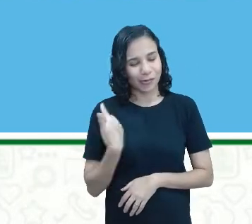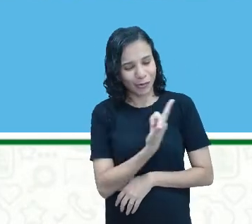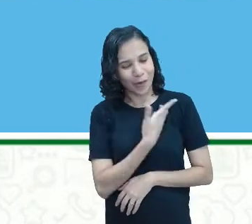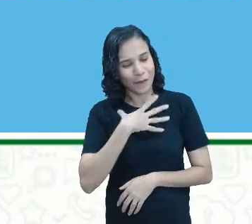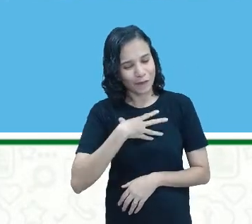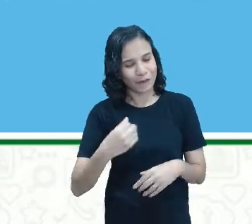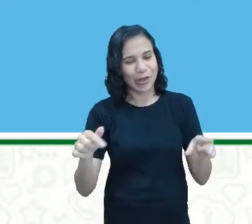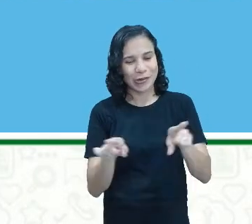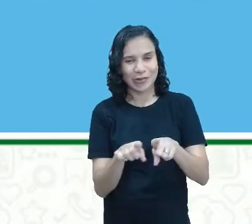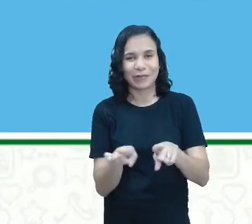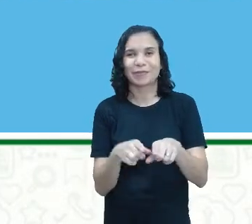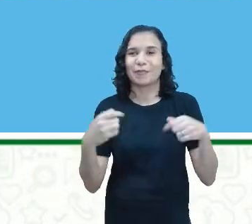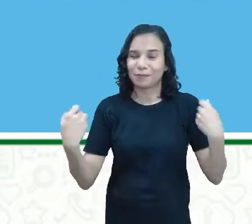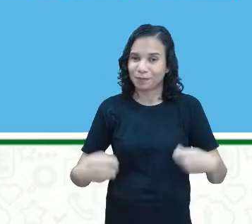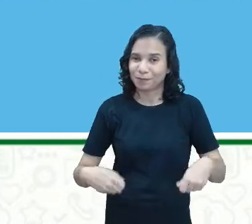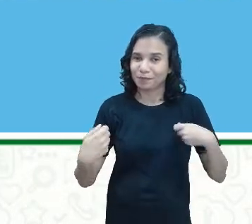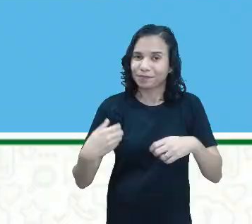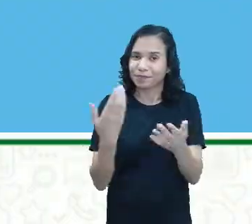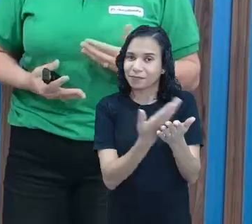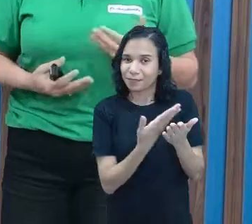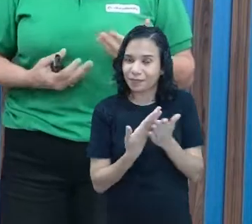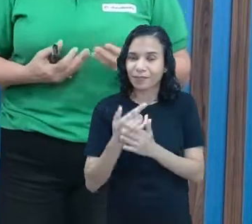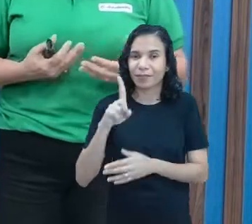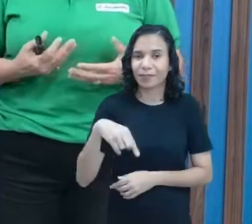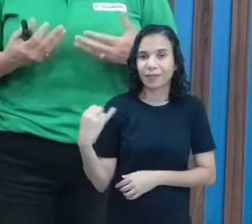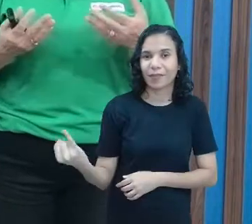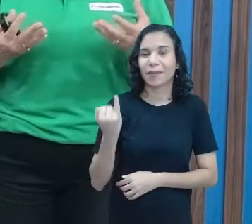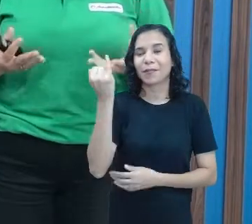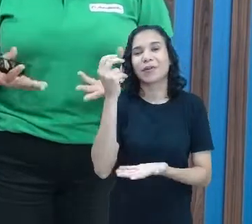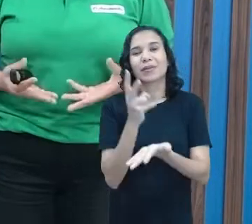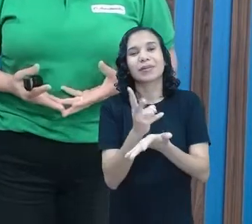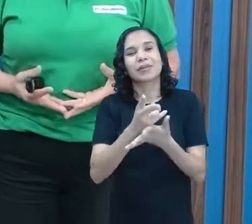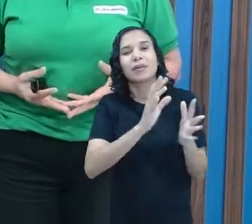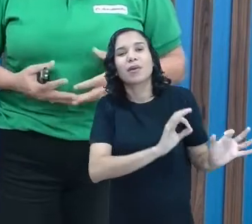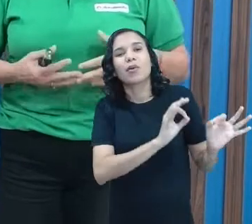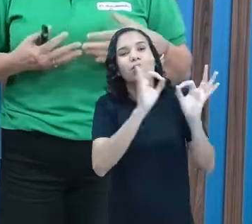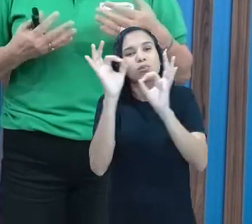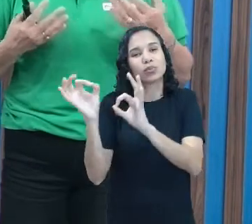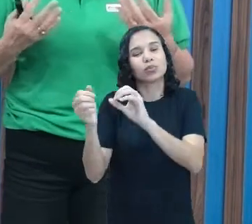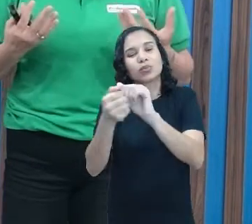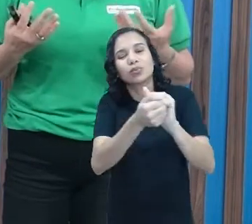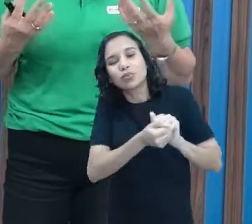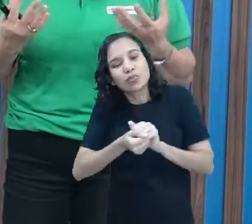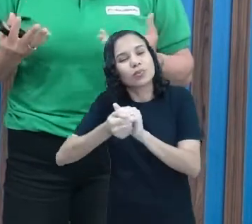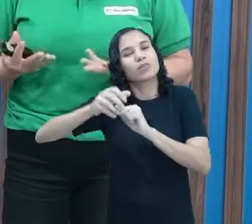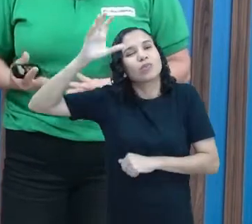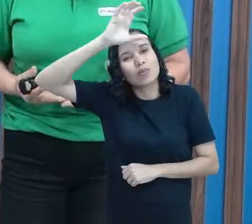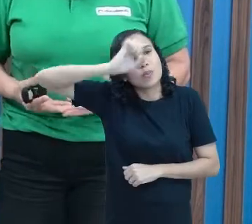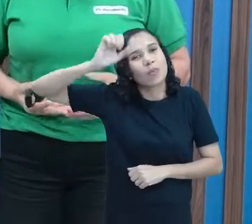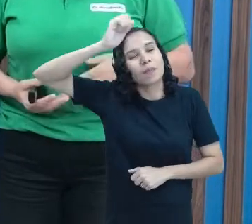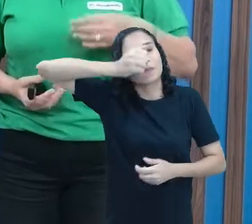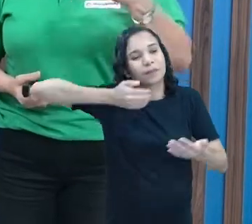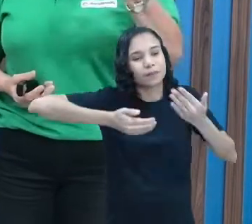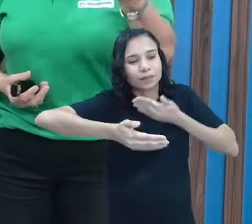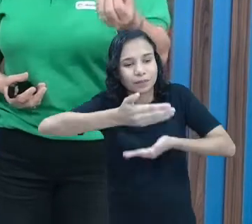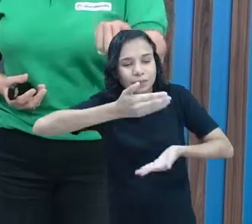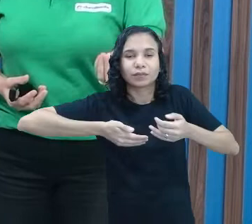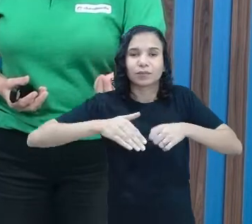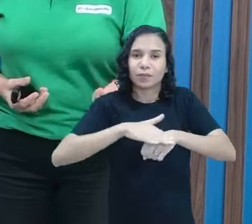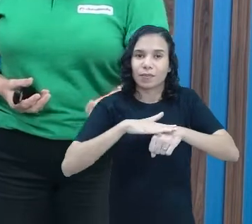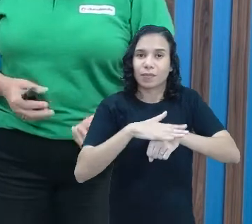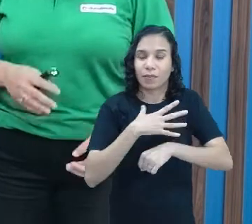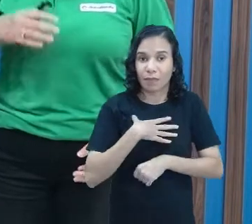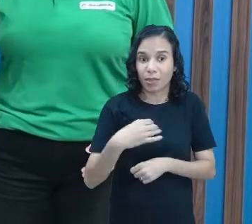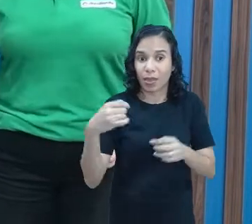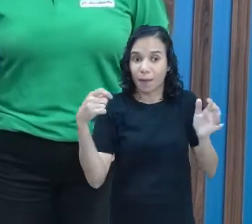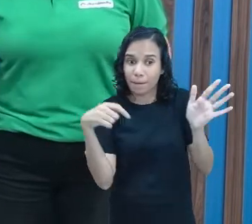filhos também vão passar. E é importante que nós tenhamos esse acompanhamento, aprendamos a conversar com nossos filhos, perguntar como